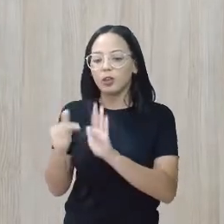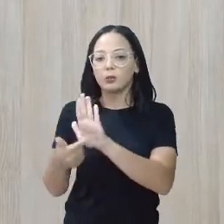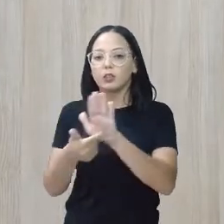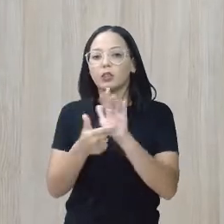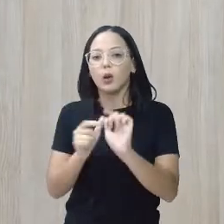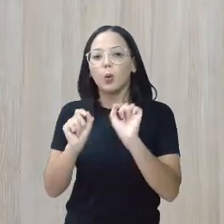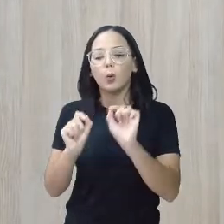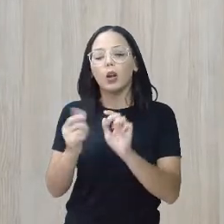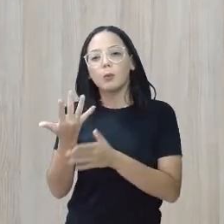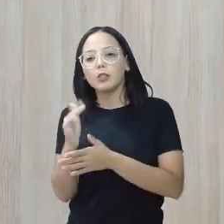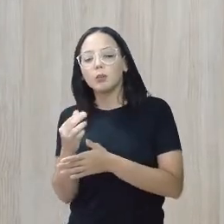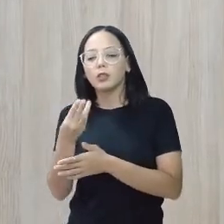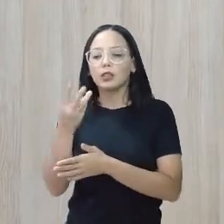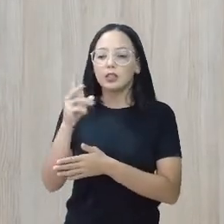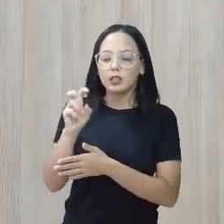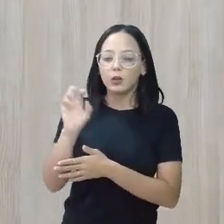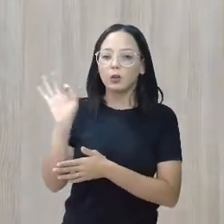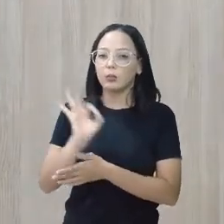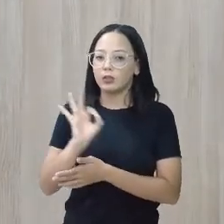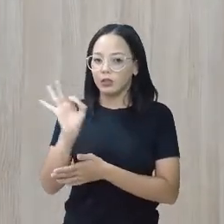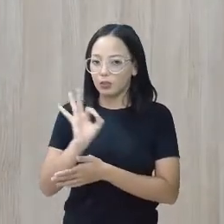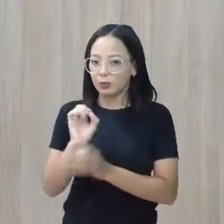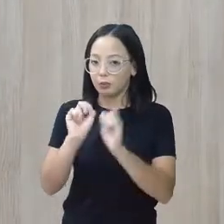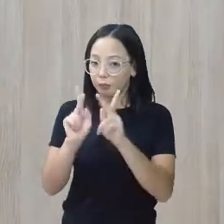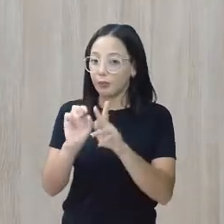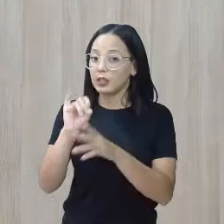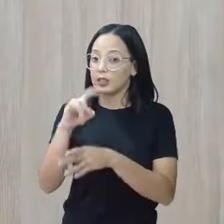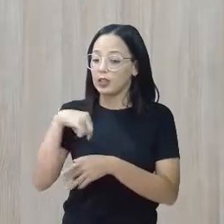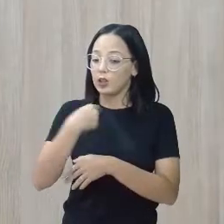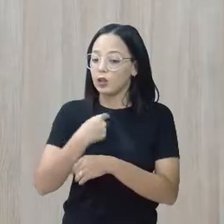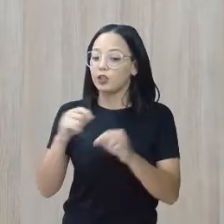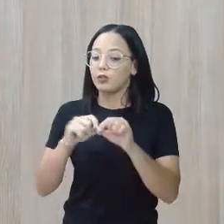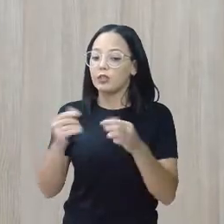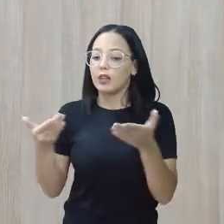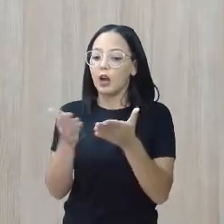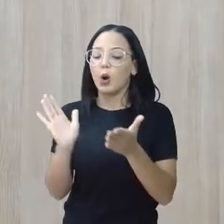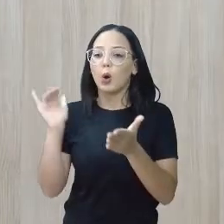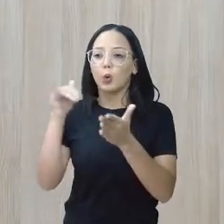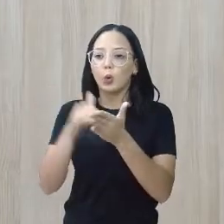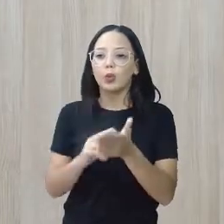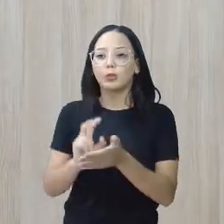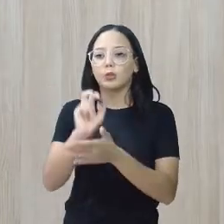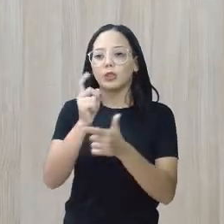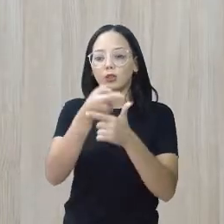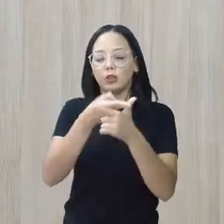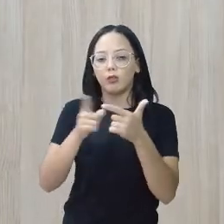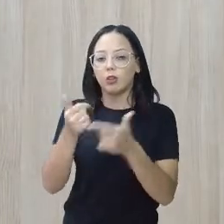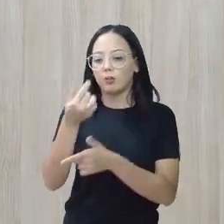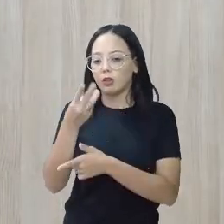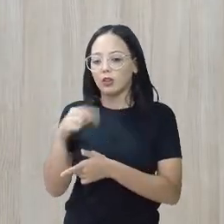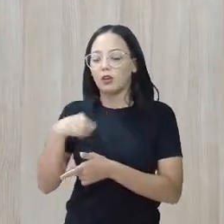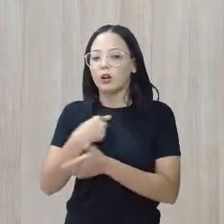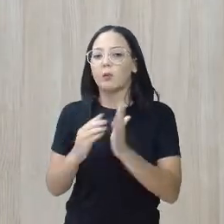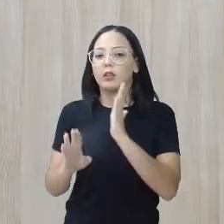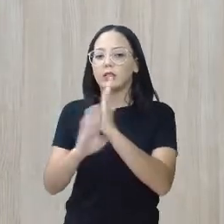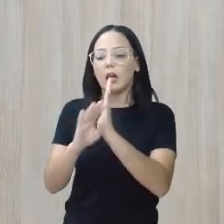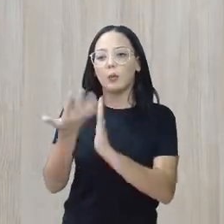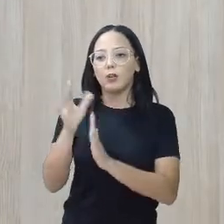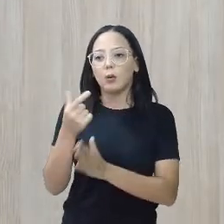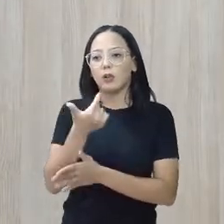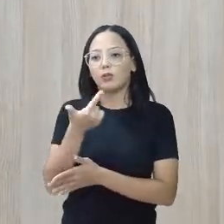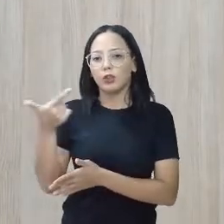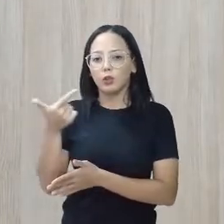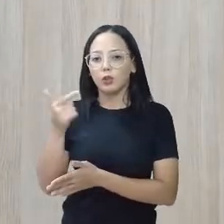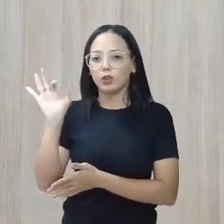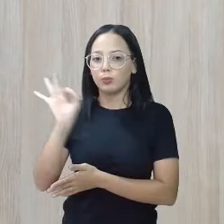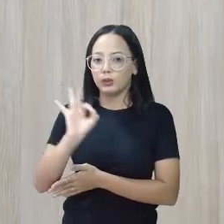representar aproximadamente 35, né? E se a gente fizer o último, ó, 5 de 23 vai representar aproximadamente